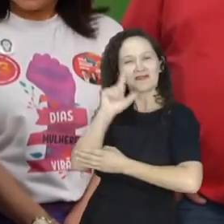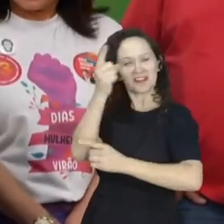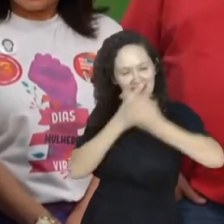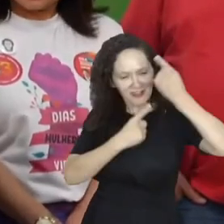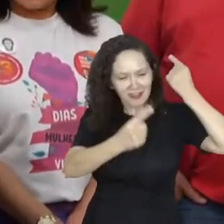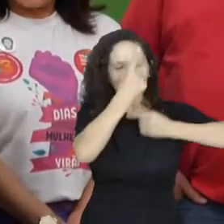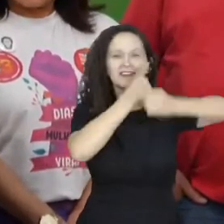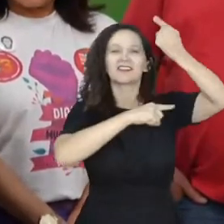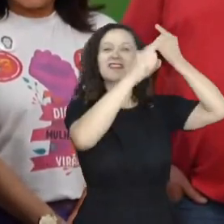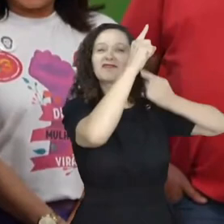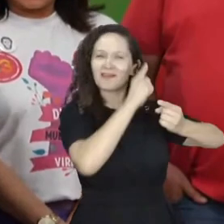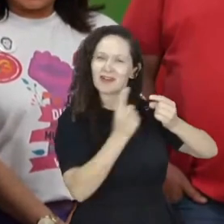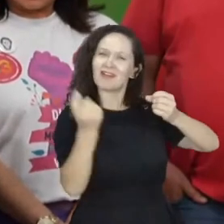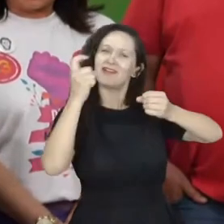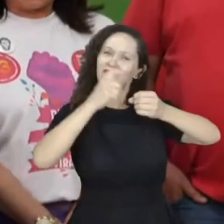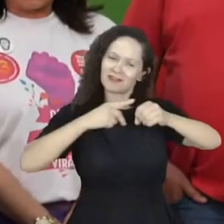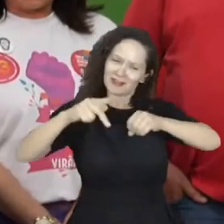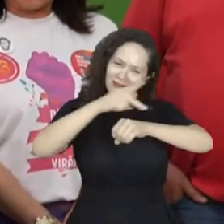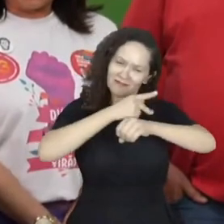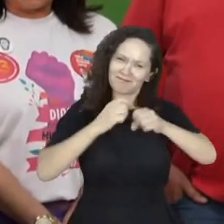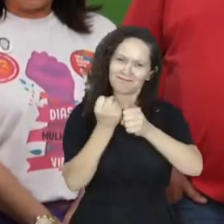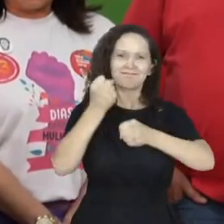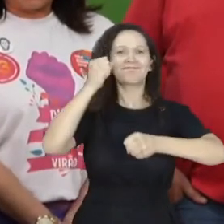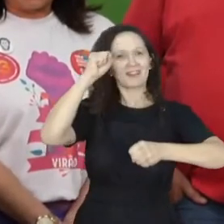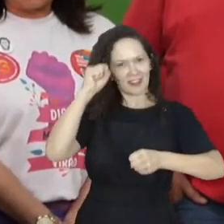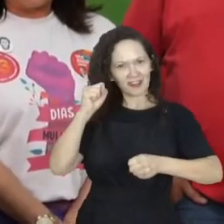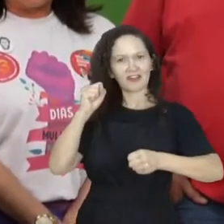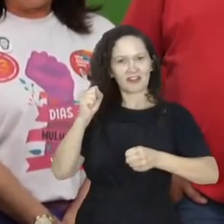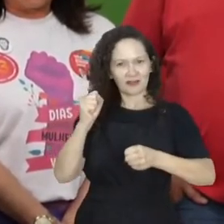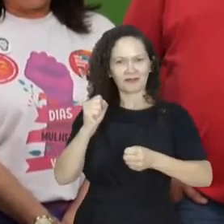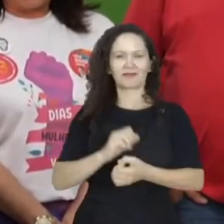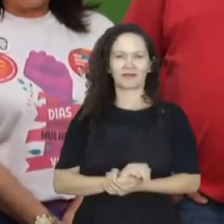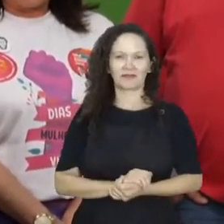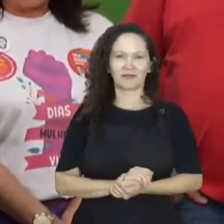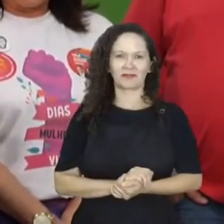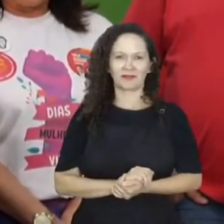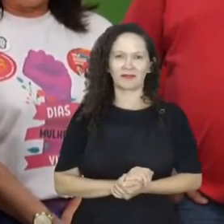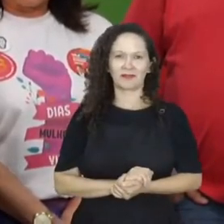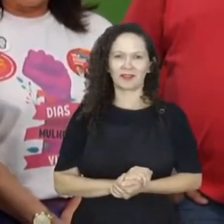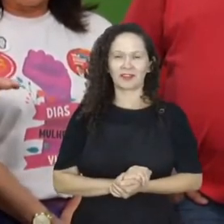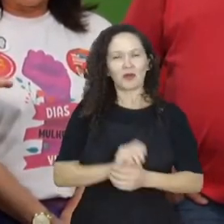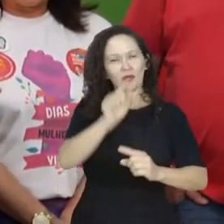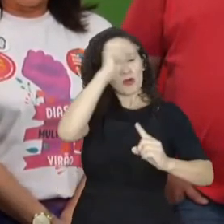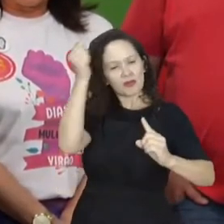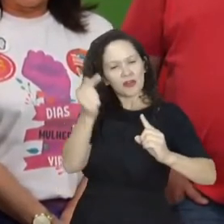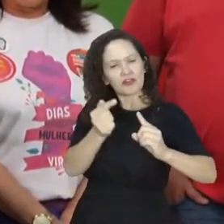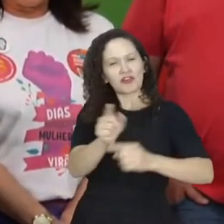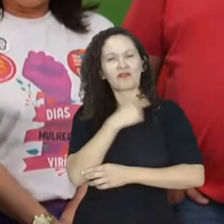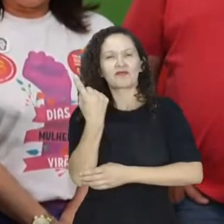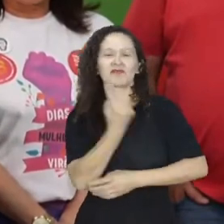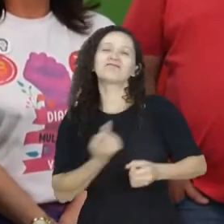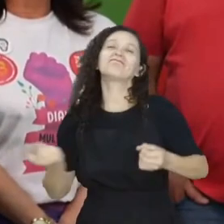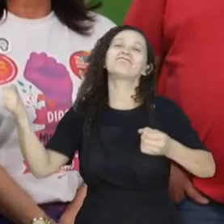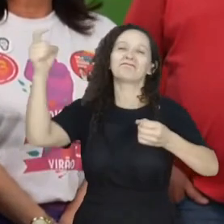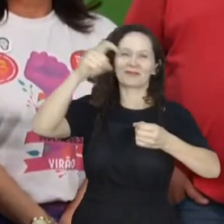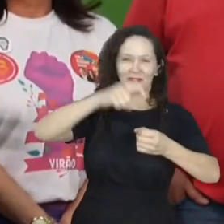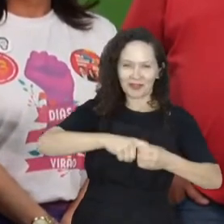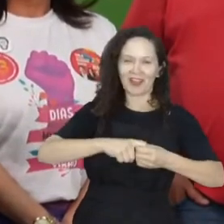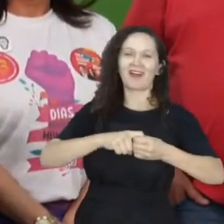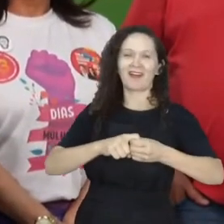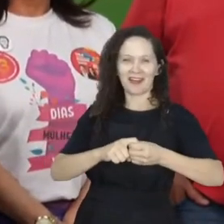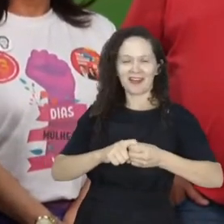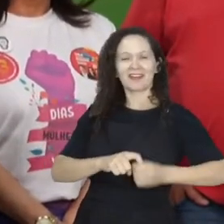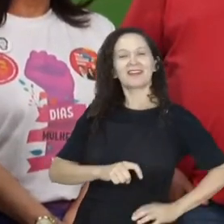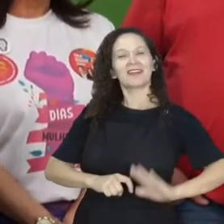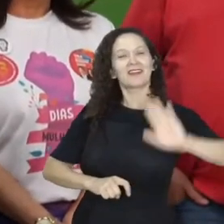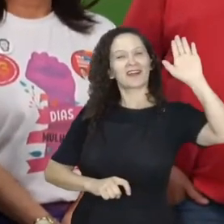transformação voltar a ser grande e muito operativa nesse país? É com essa missão que nós estamos voltando a ser